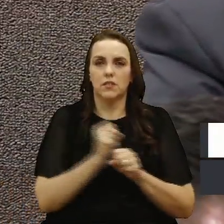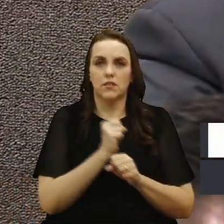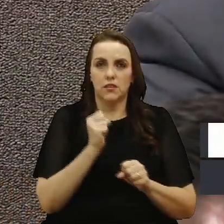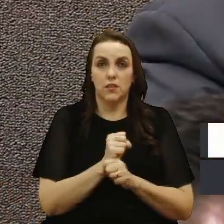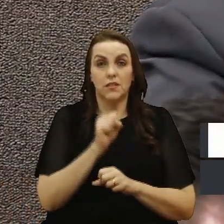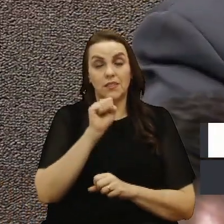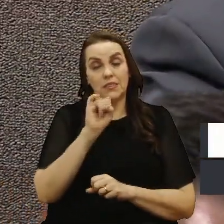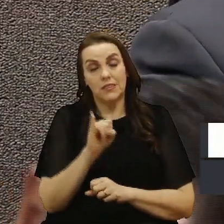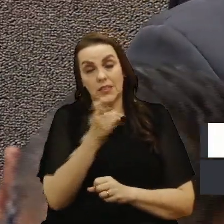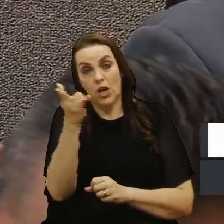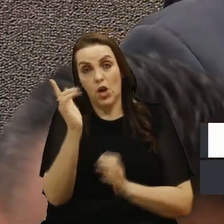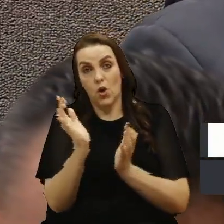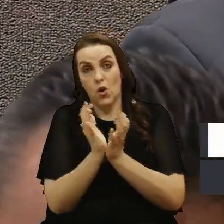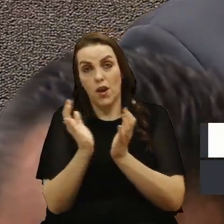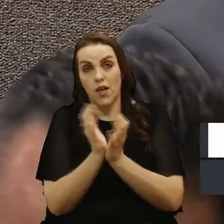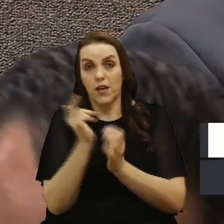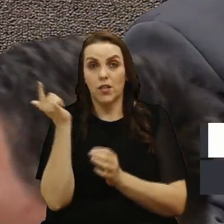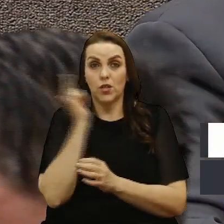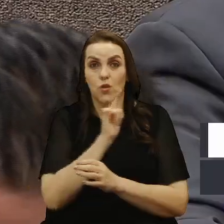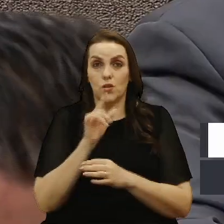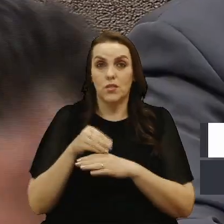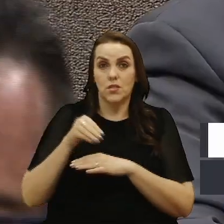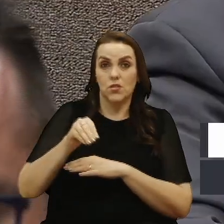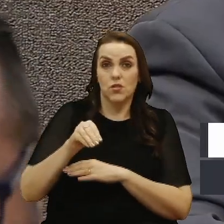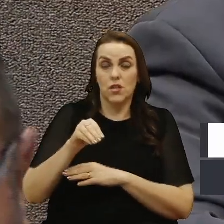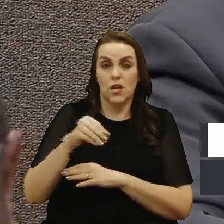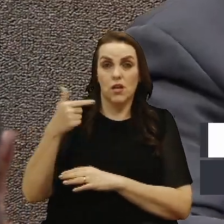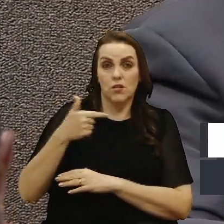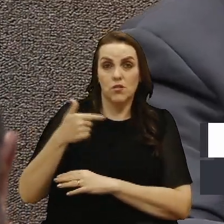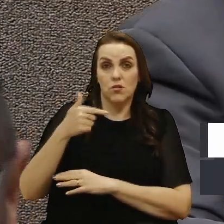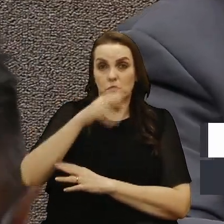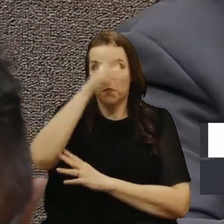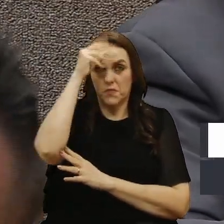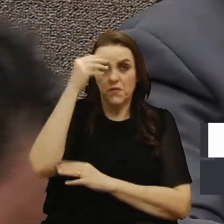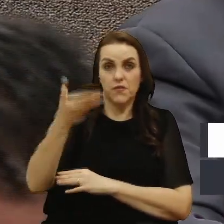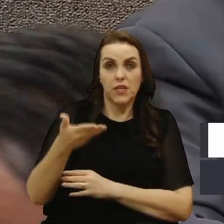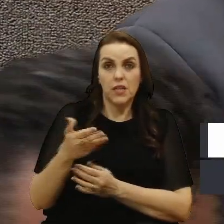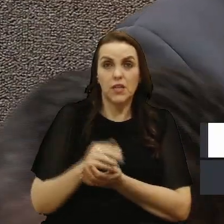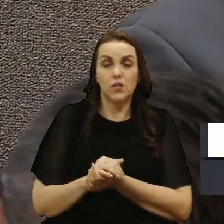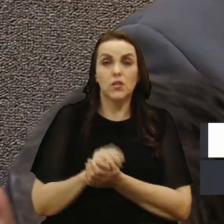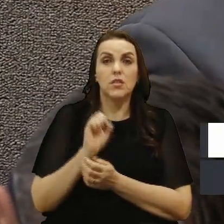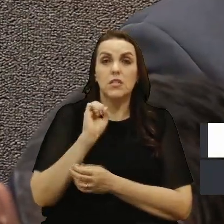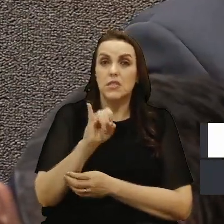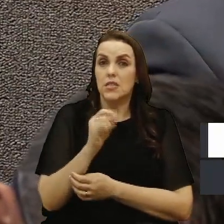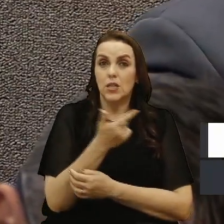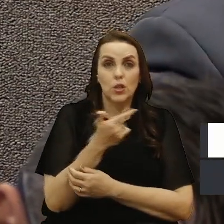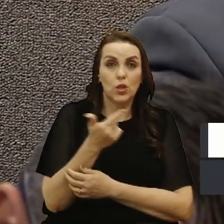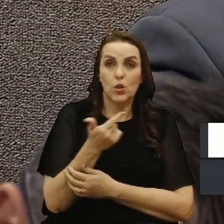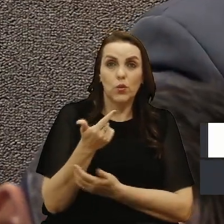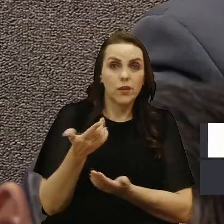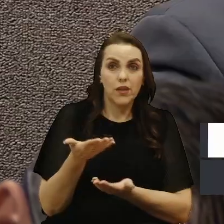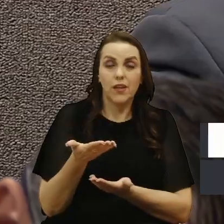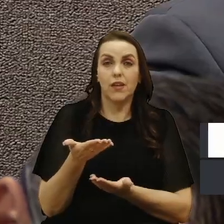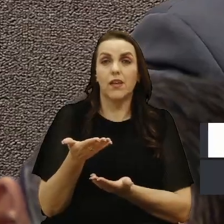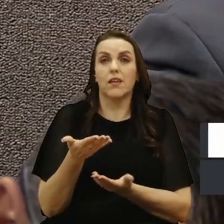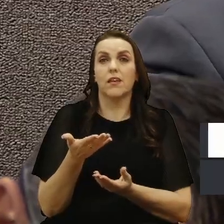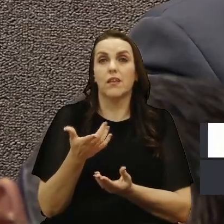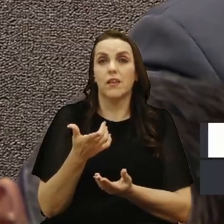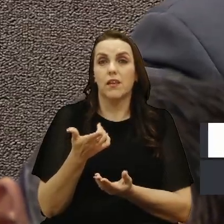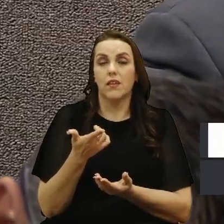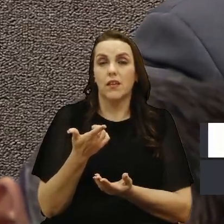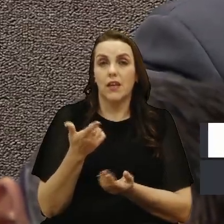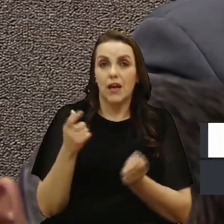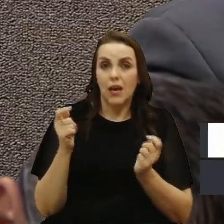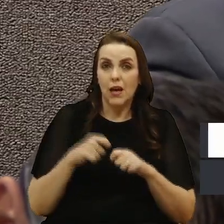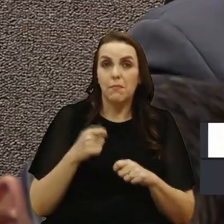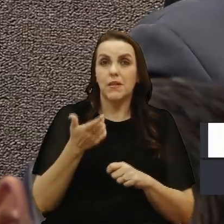não conseguiu indicar um subprefeito, se a nobre colega não teve a